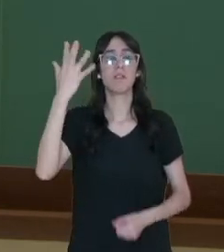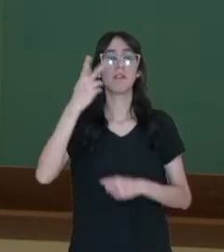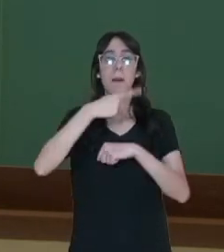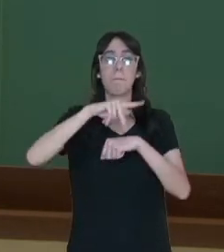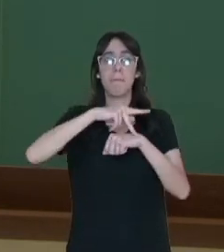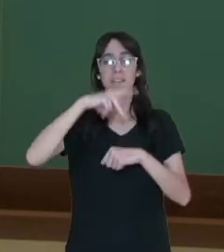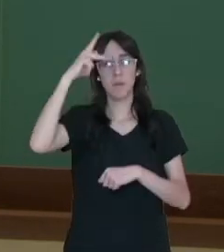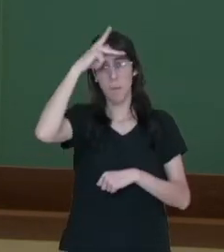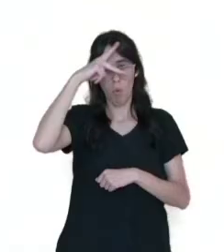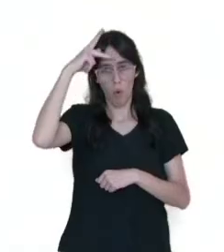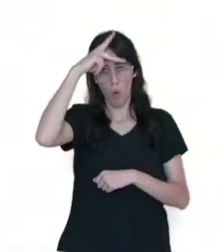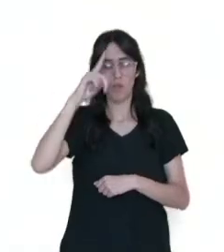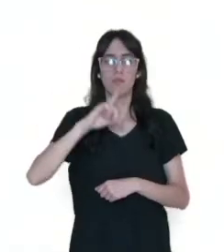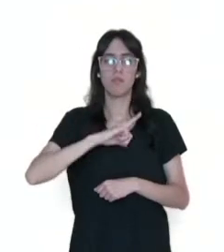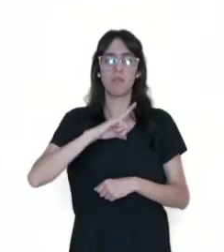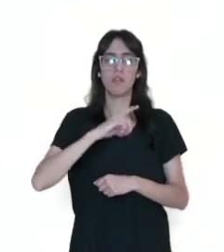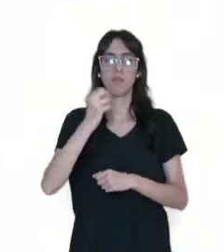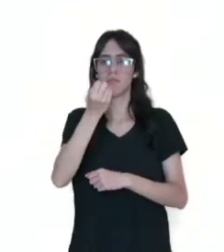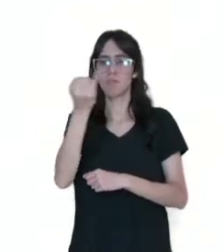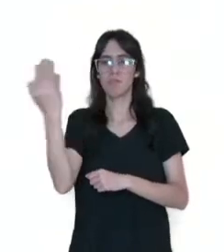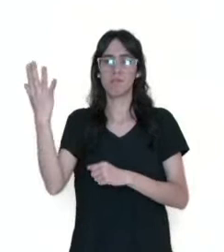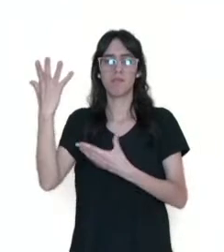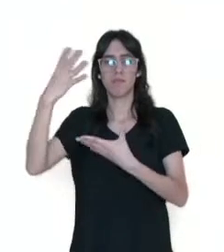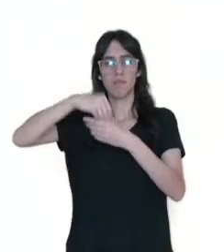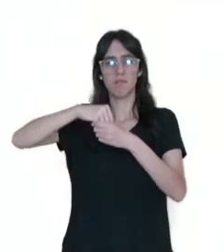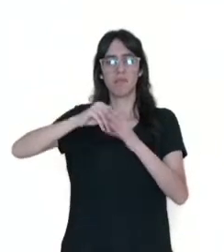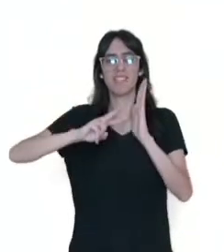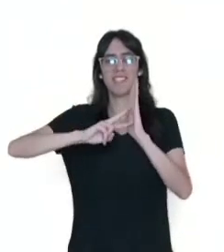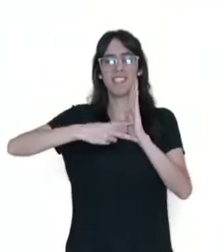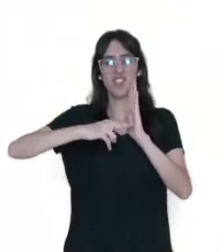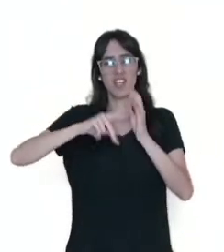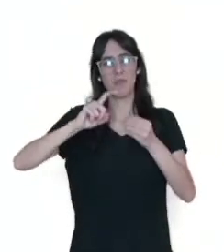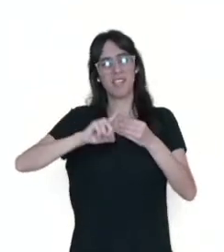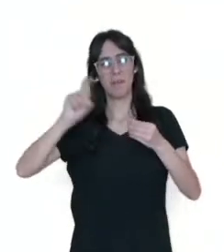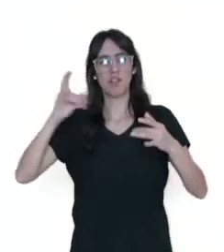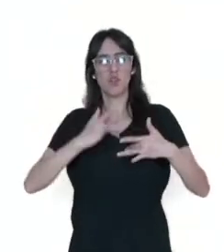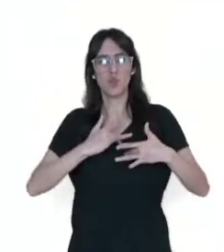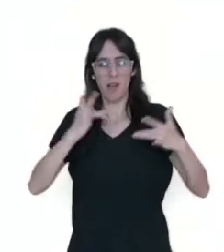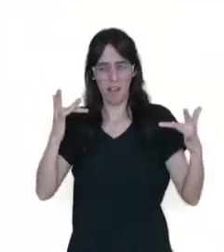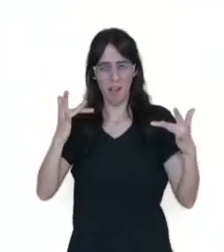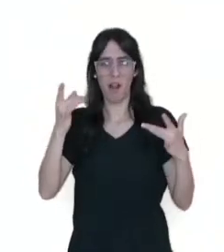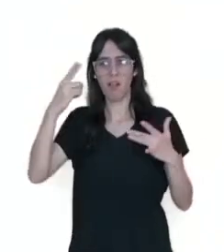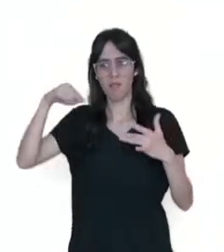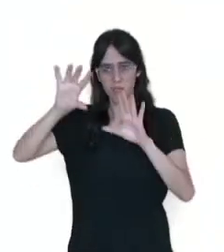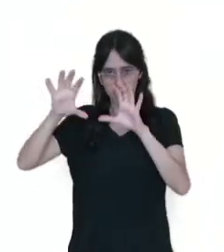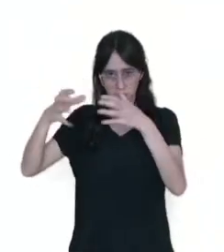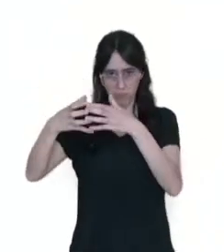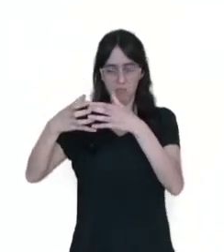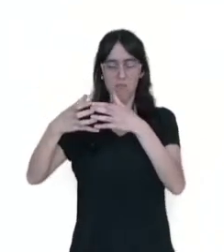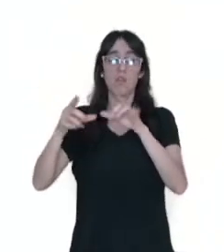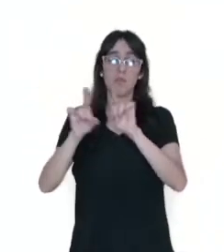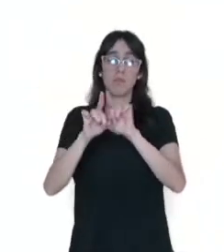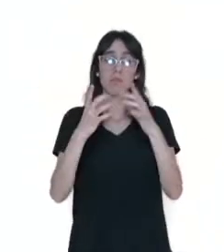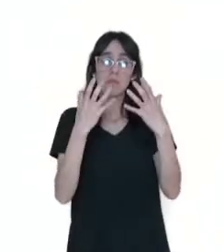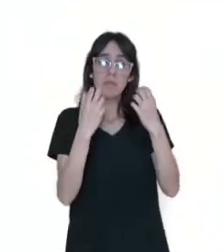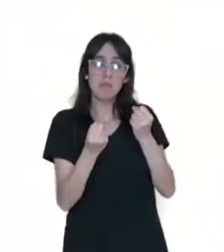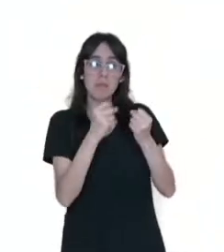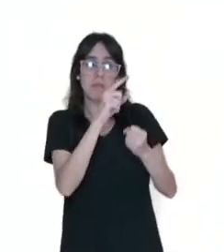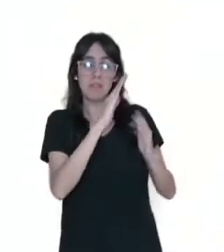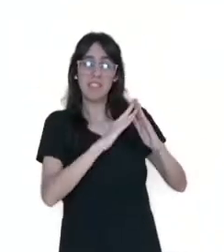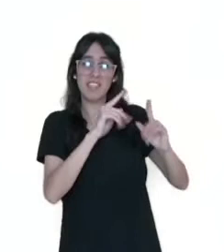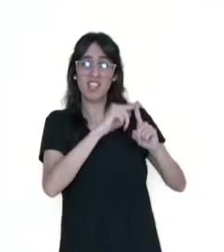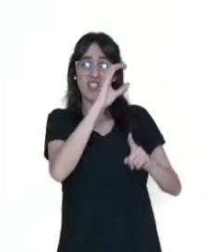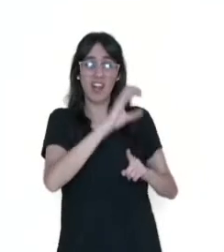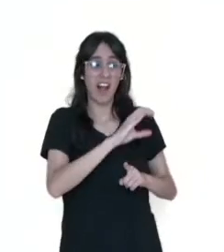trabalhadores liderados pelo sindicato independente Solidariedade e contando com o apoio da liderança da Igreja